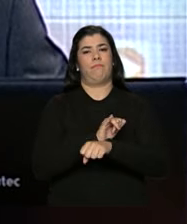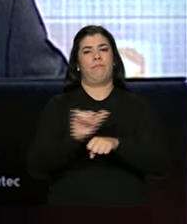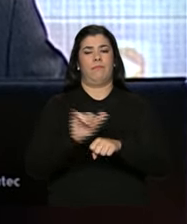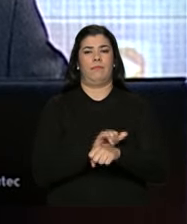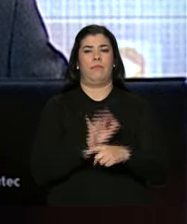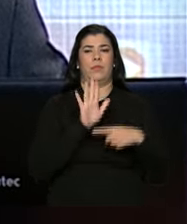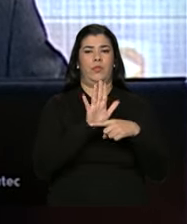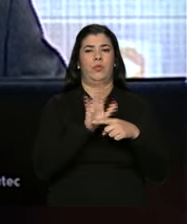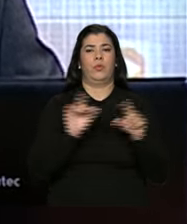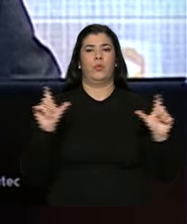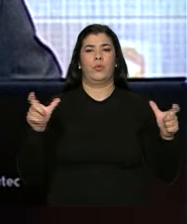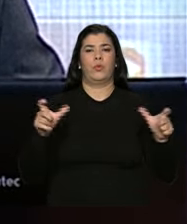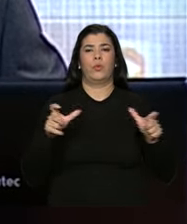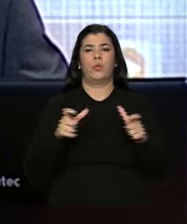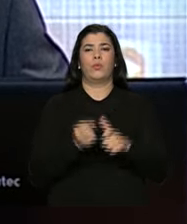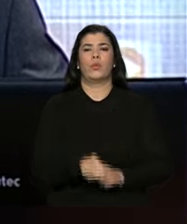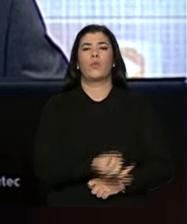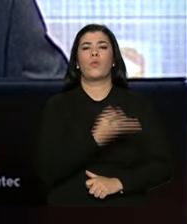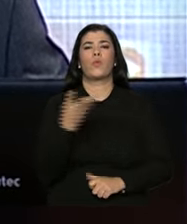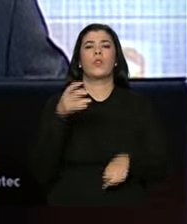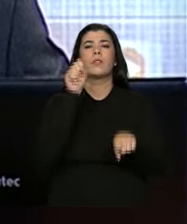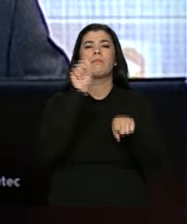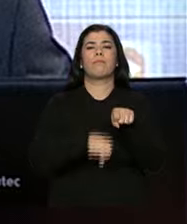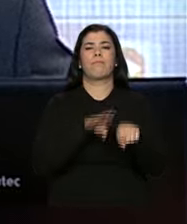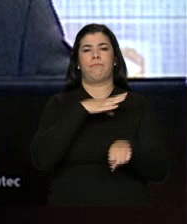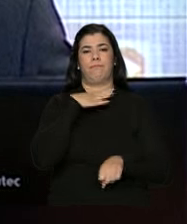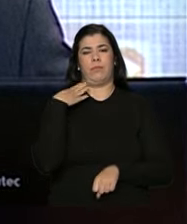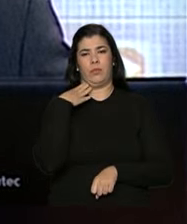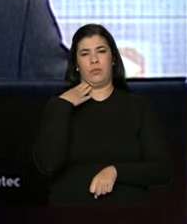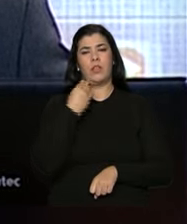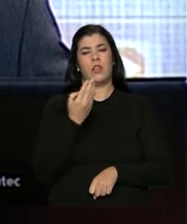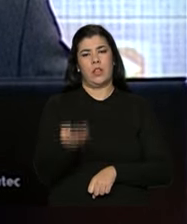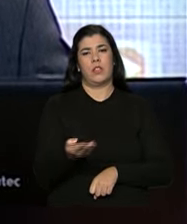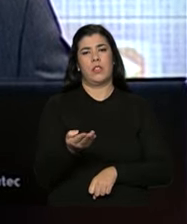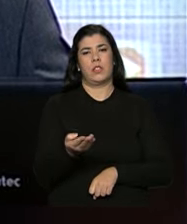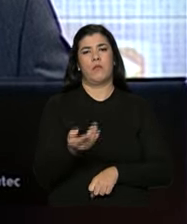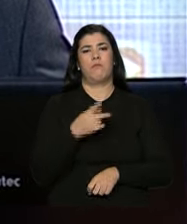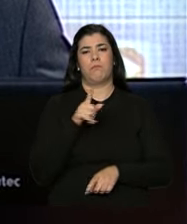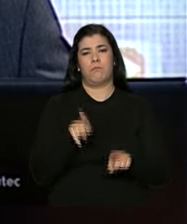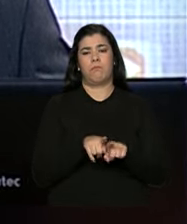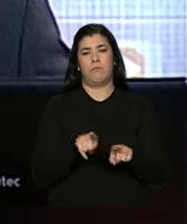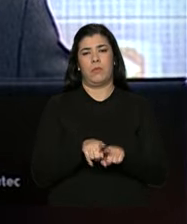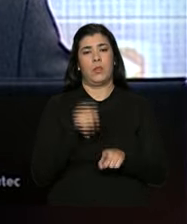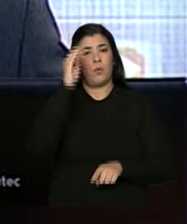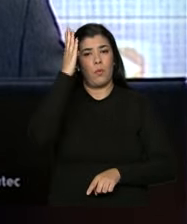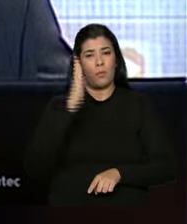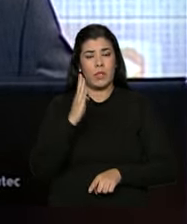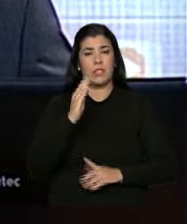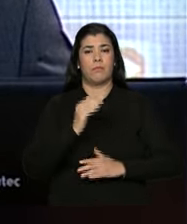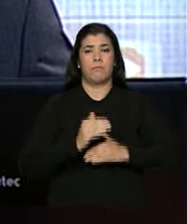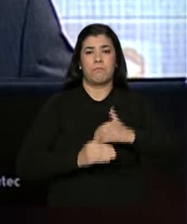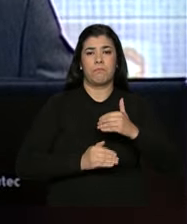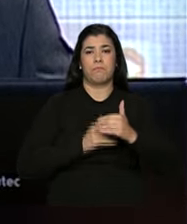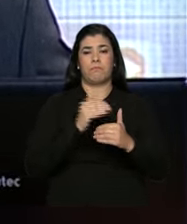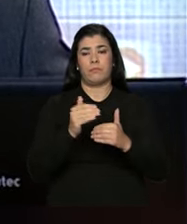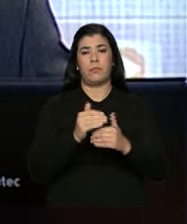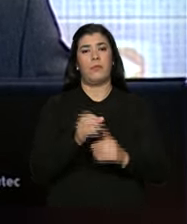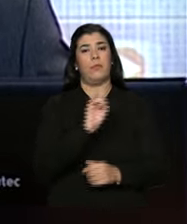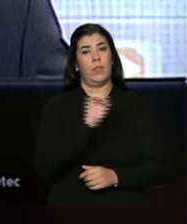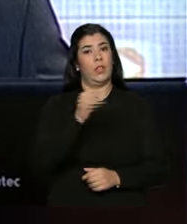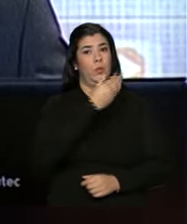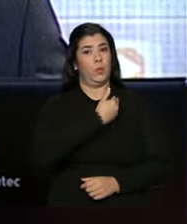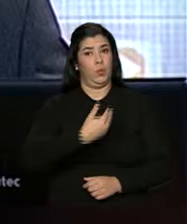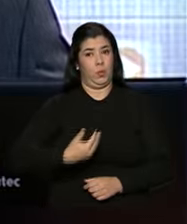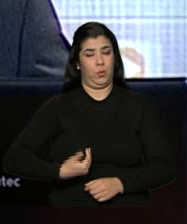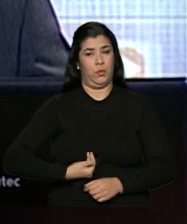redução dos homicídios trazidos aqui pelo mapa. É uma delas. O Brasil deu o primeiro passo. Se o governo deu o primeiro